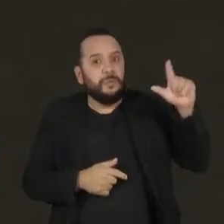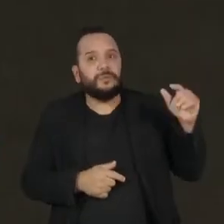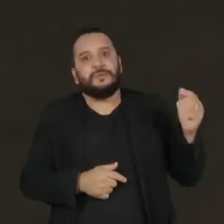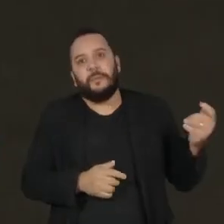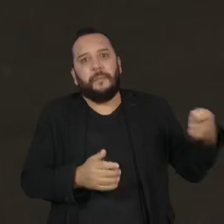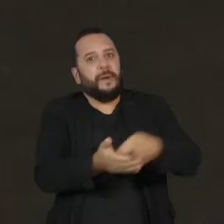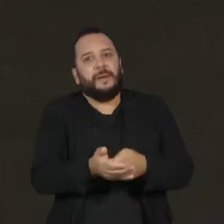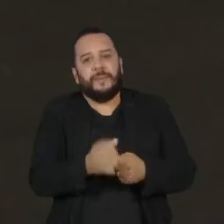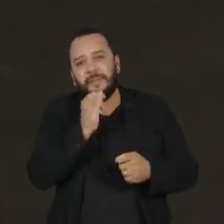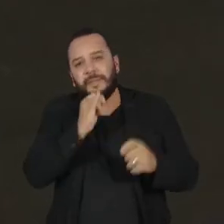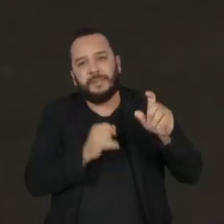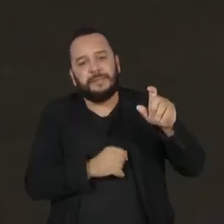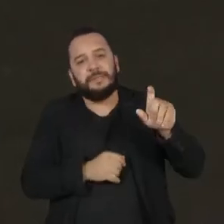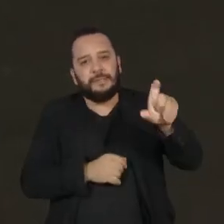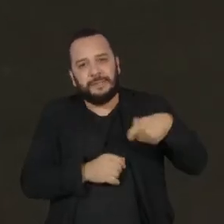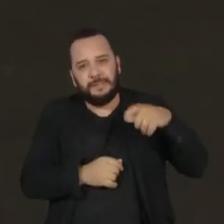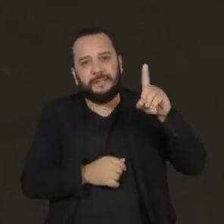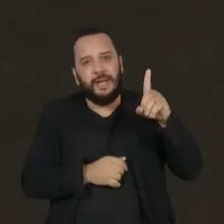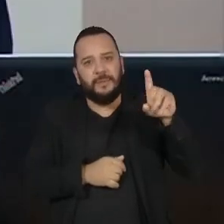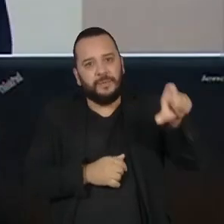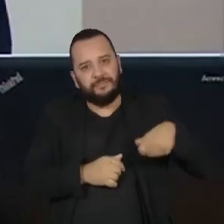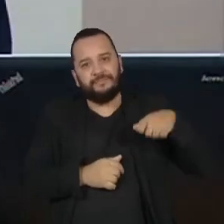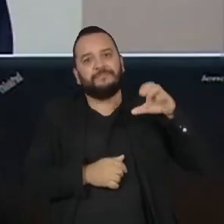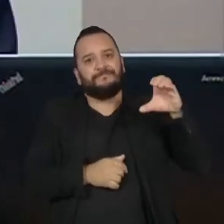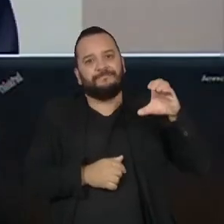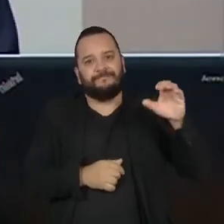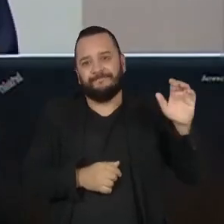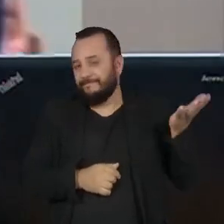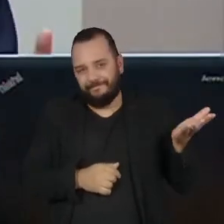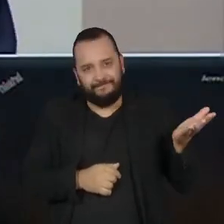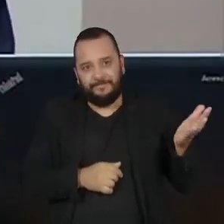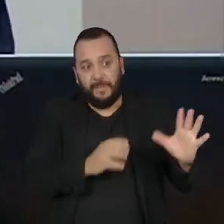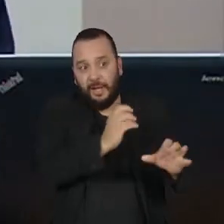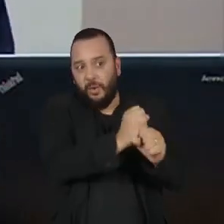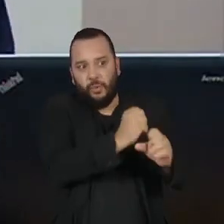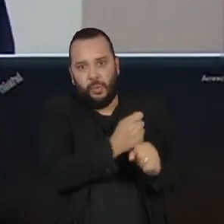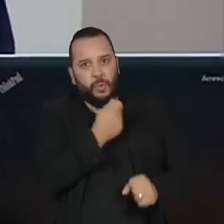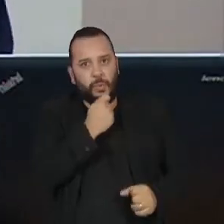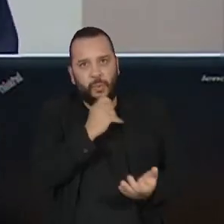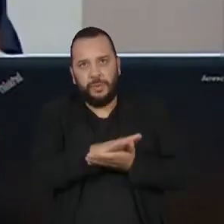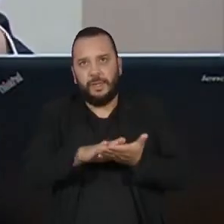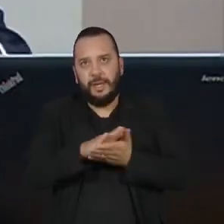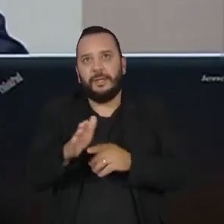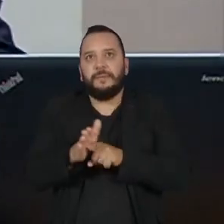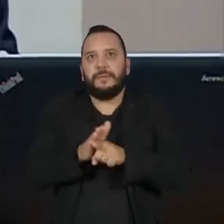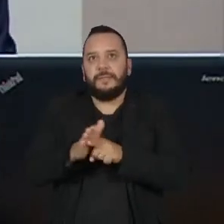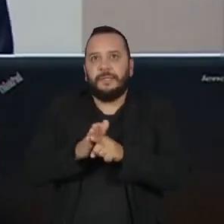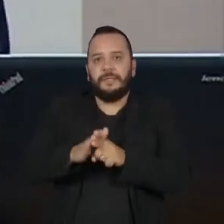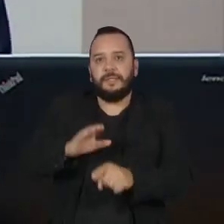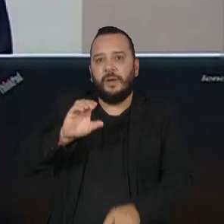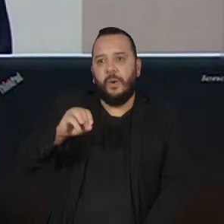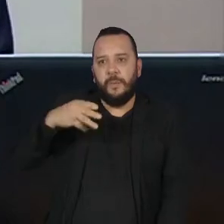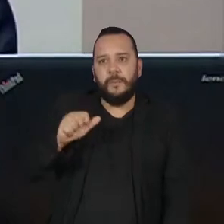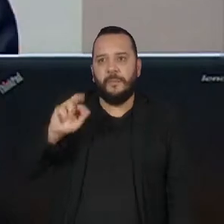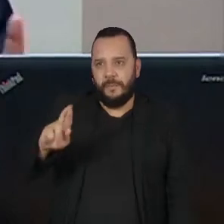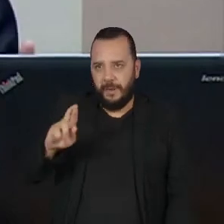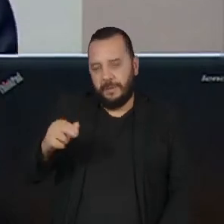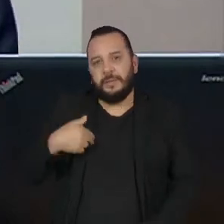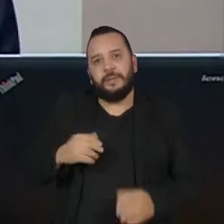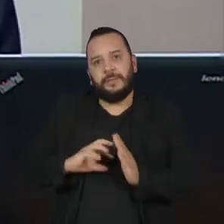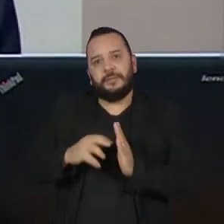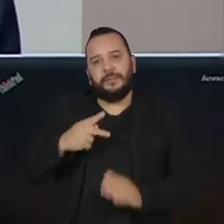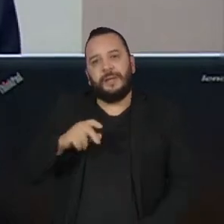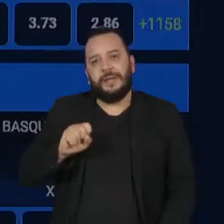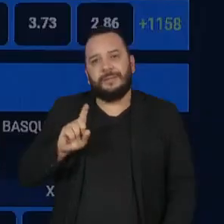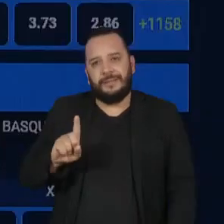pagamento, como cartões de débito e crédito. O levantamento foi pedido pelo senador Omar Aziz, do PSD do